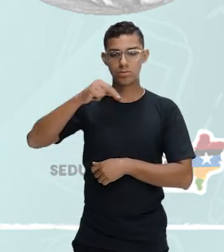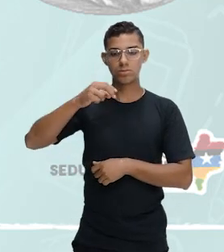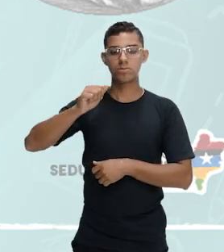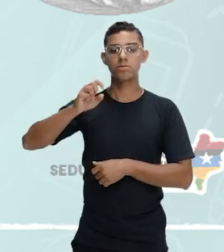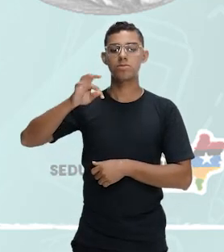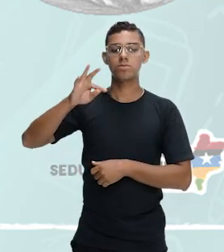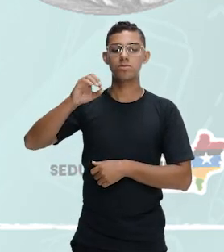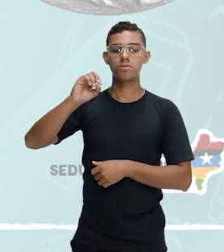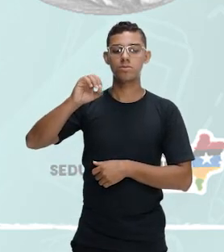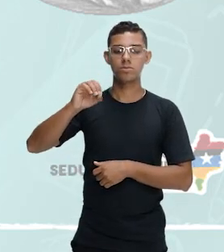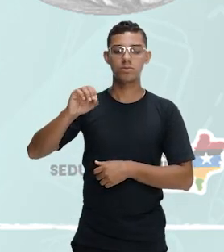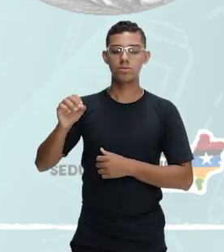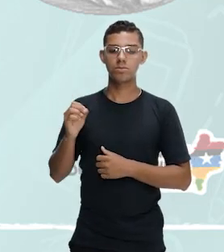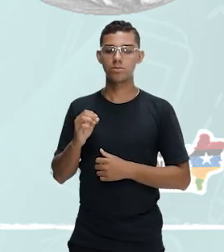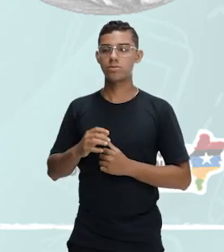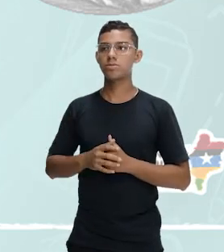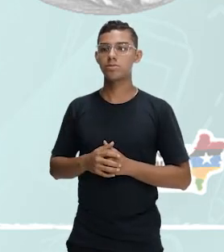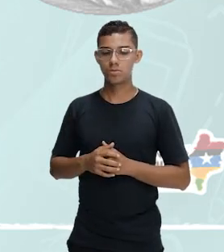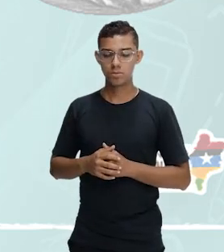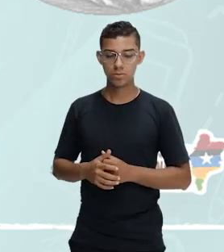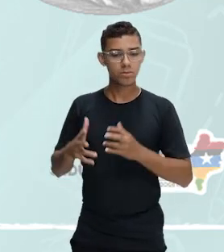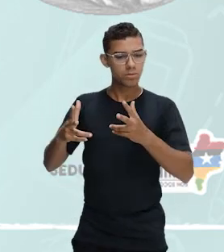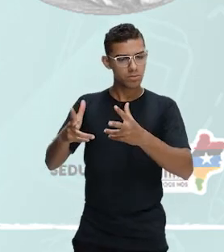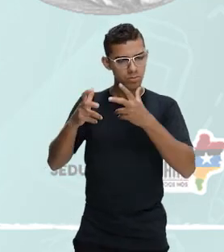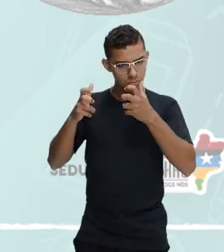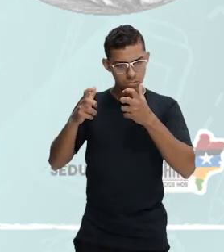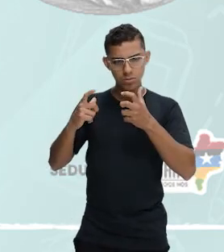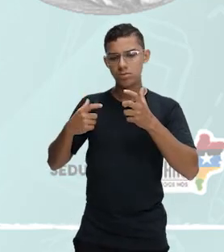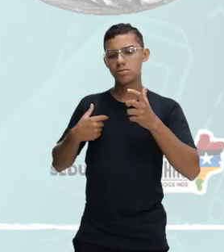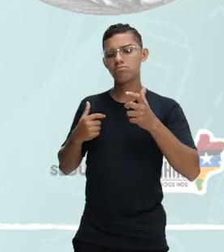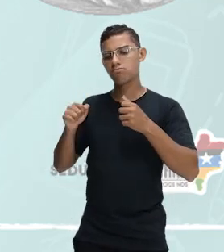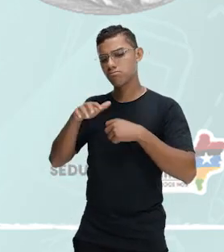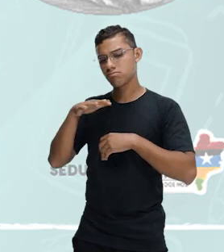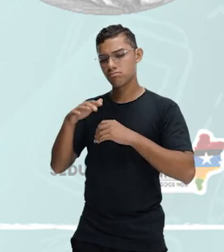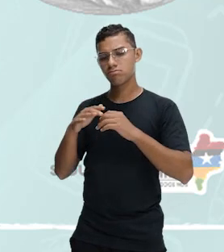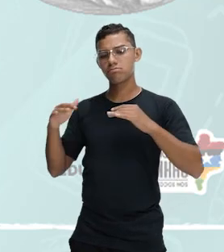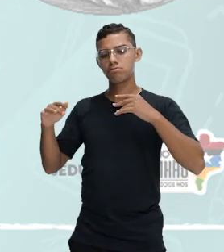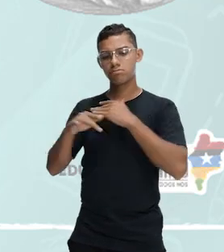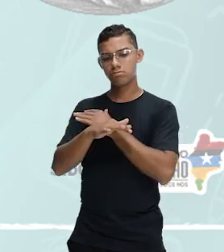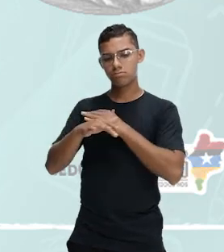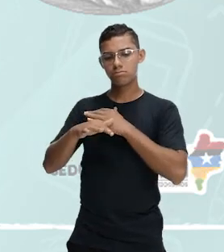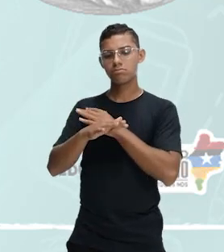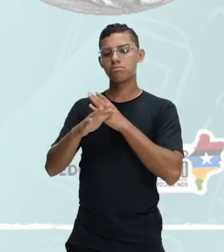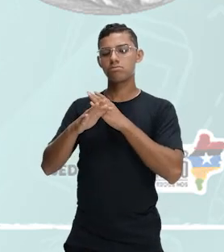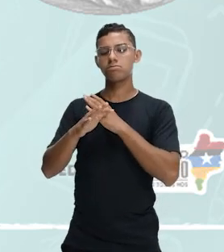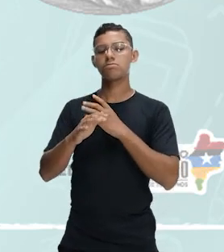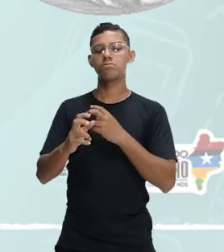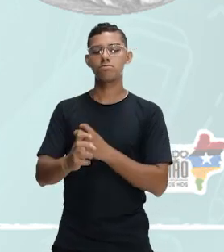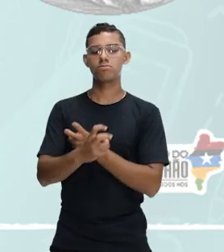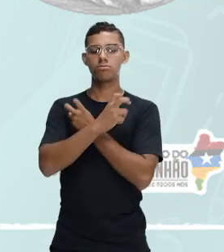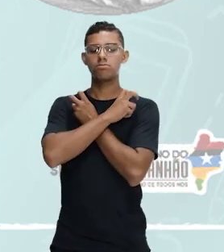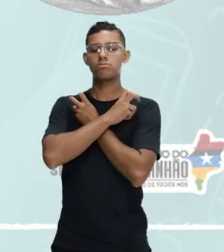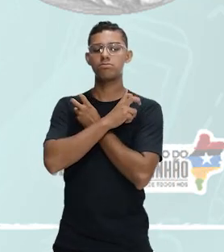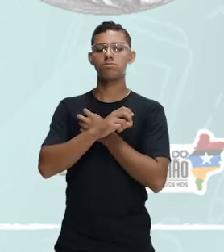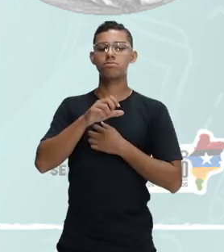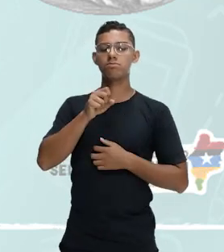Ele notou o quê? Na cidade egípcia de Siena, né, atualmente chamado de Aswan,